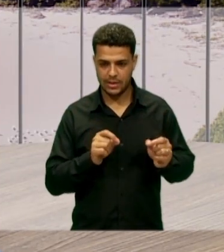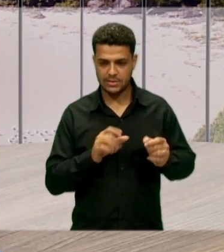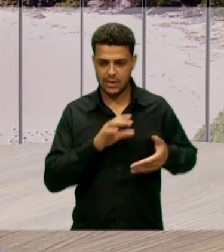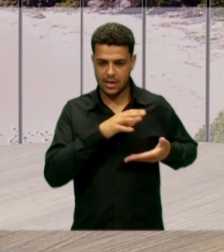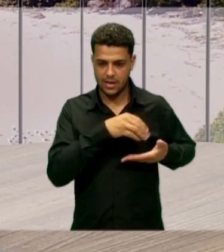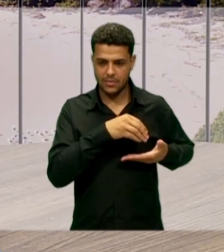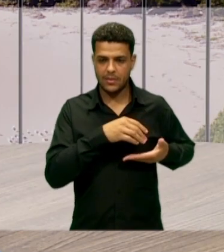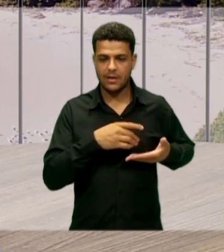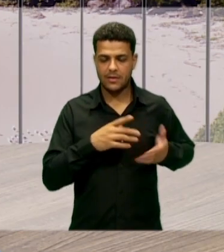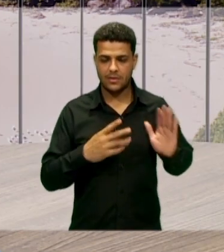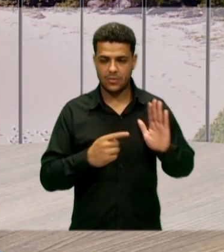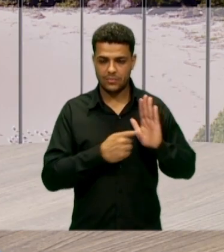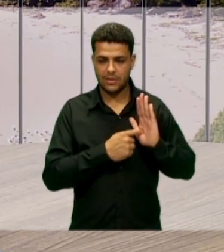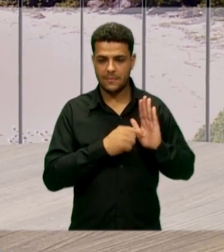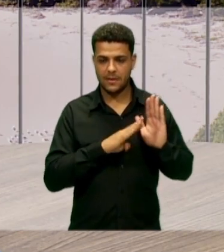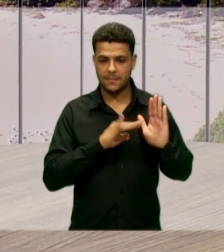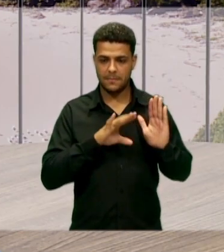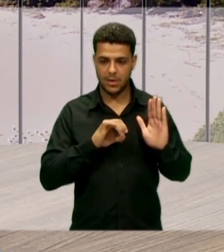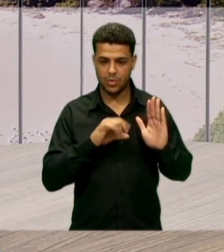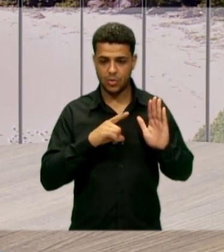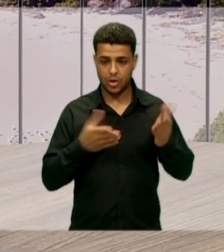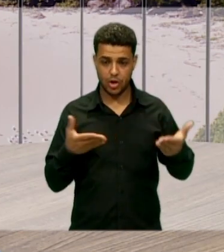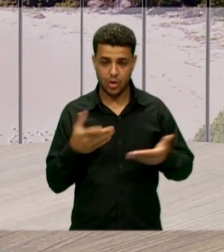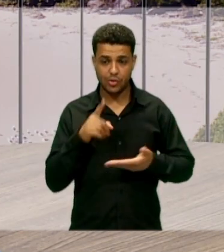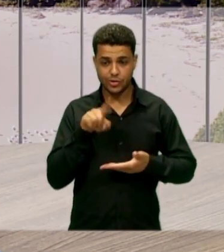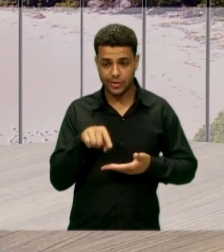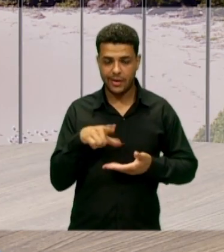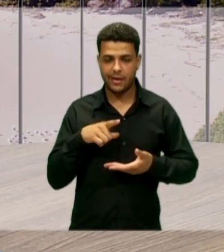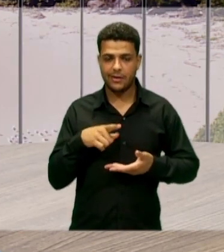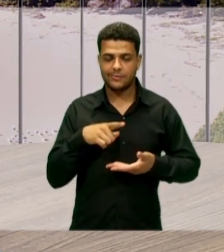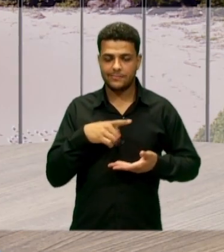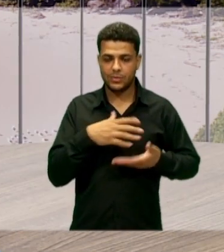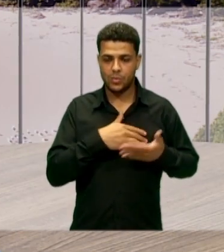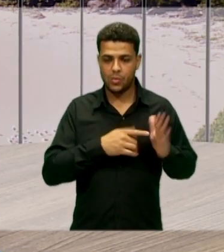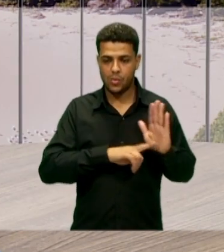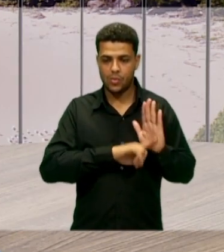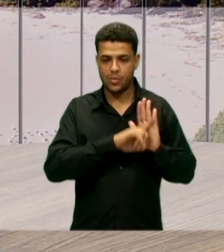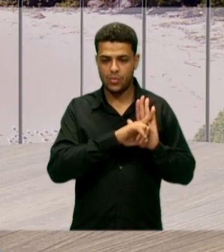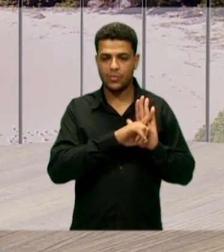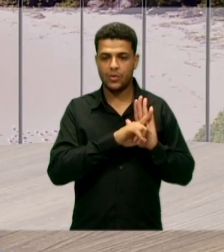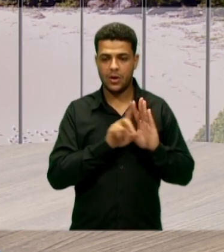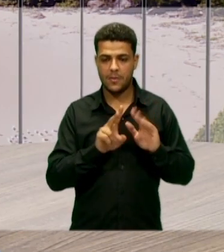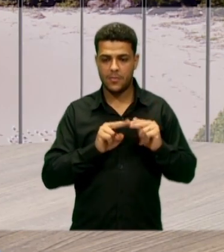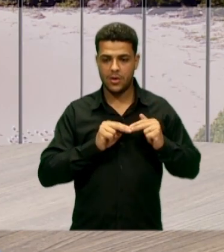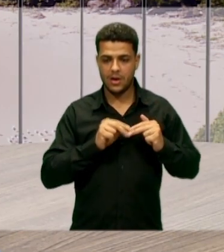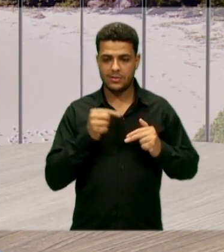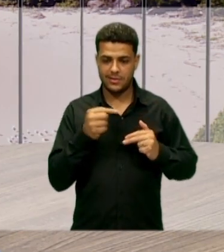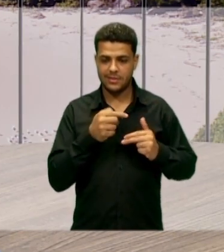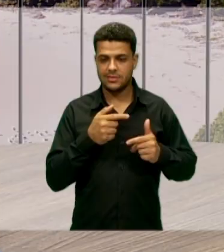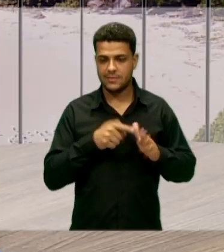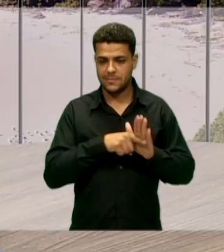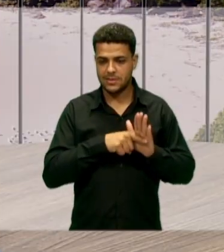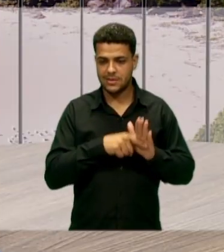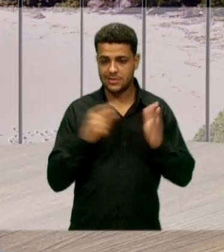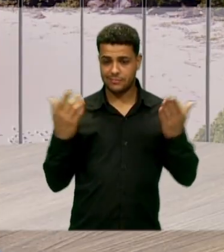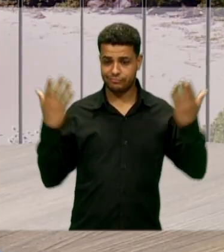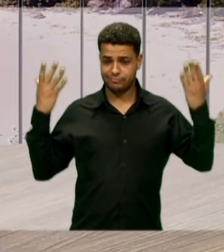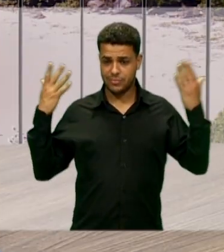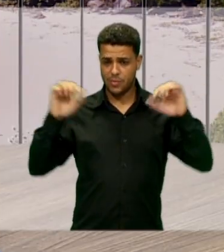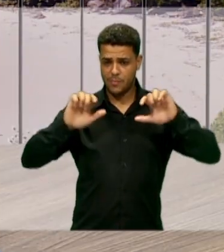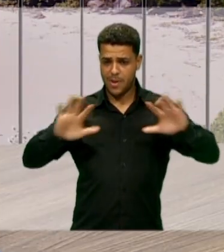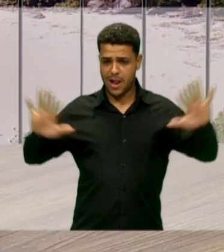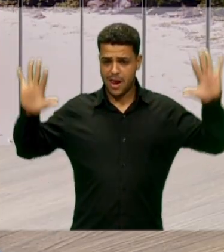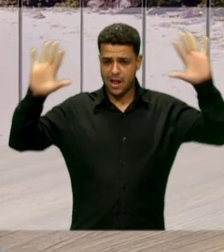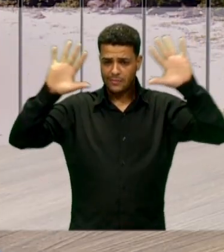pesquisa de biomarcadores. E hoje eu digo que o câncer de mama ele tem avançado muito por causa dessas pesquisas. E ela mostrou um slide atrás, assim,